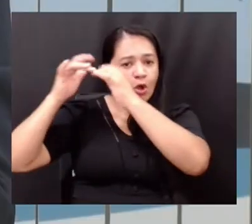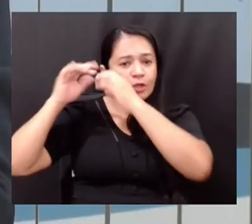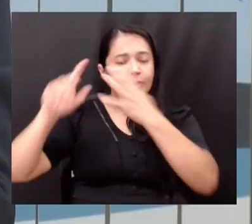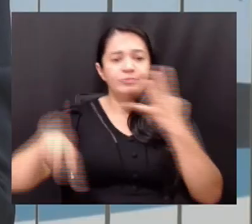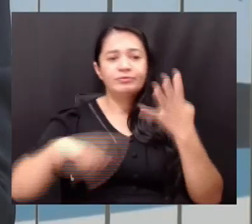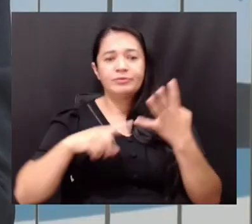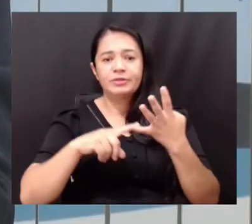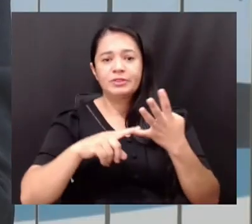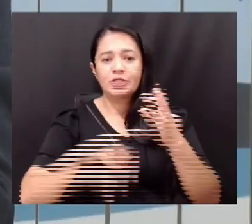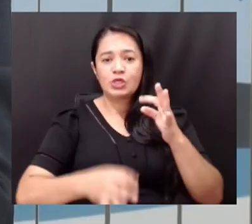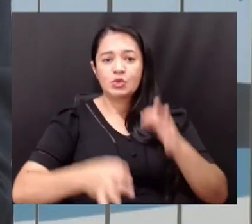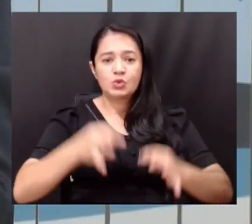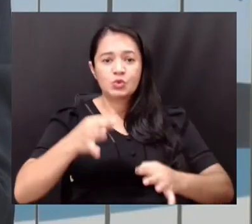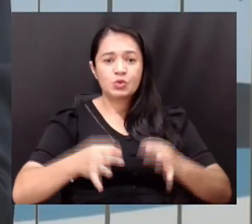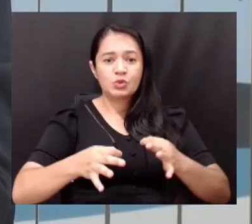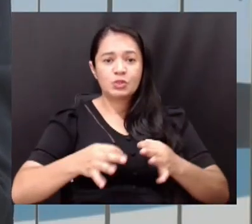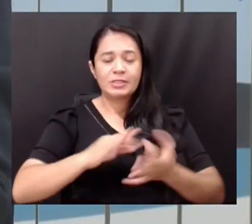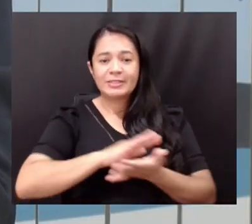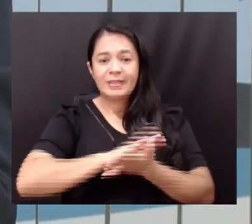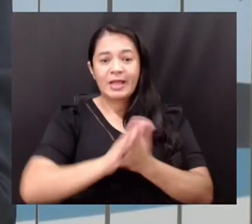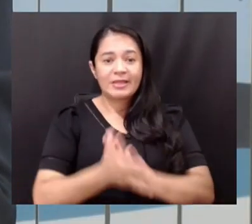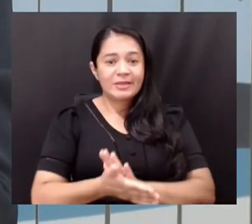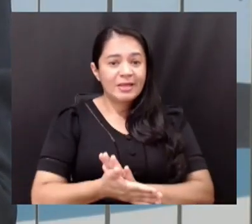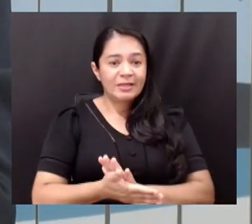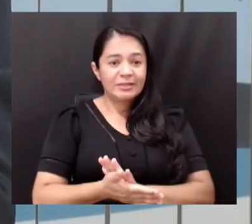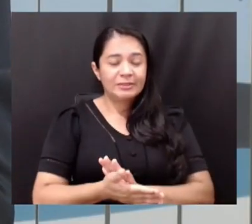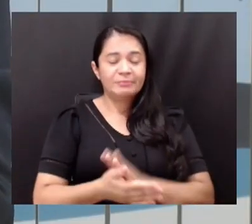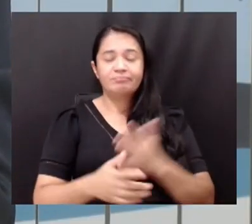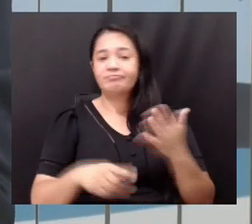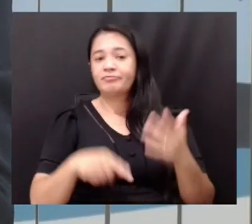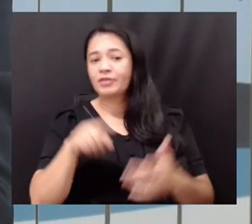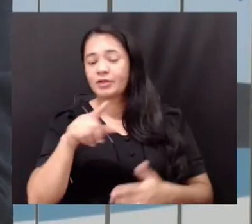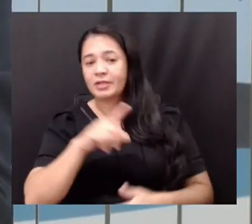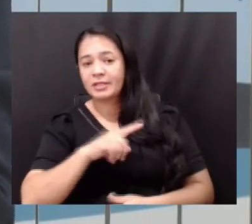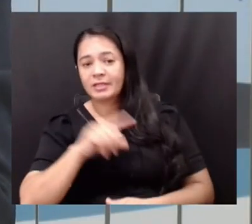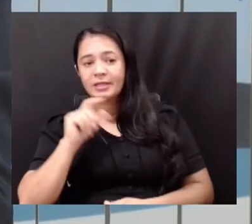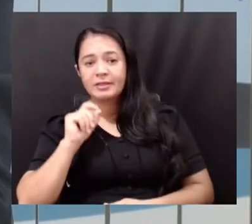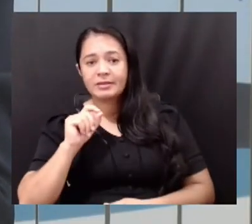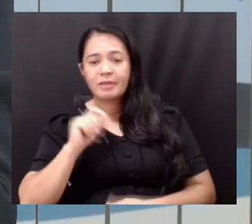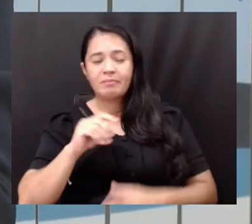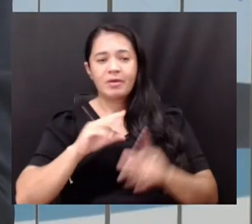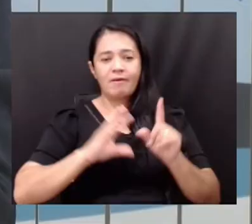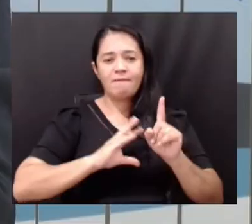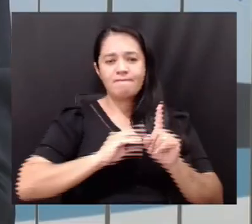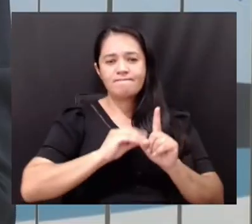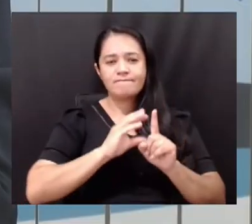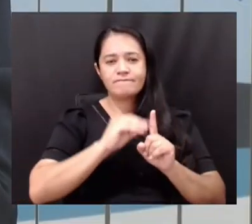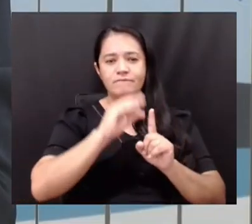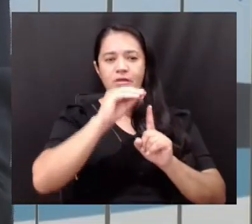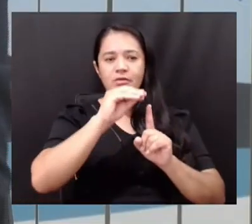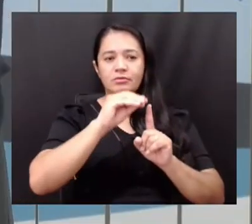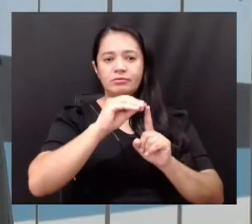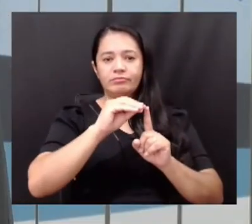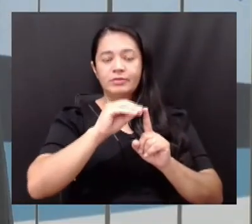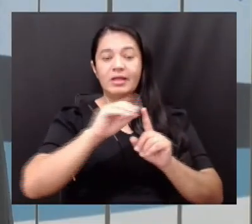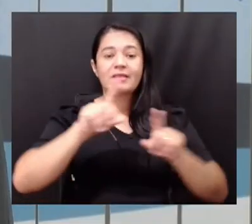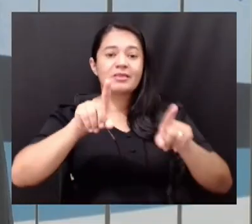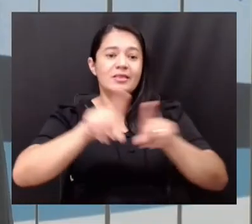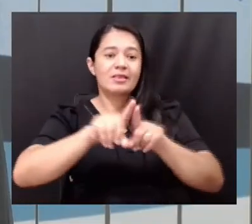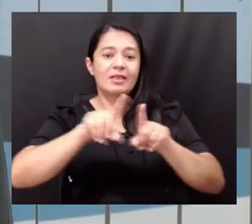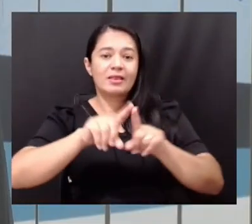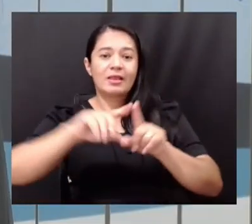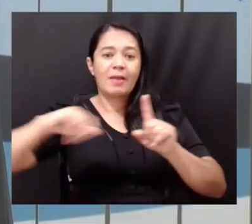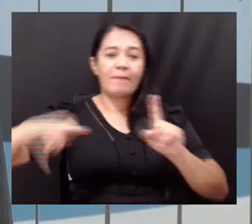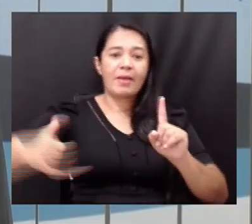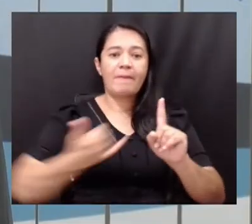injustiça no trabalho, você tem a questão dos assédios, o cyberbullying, né? Você tem a questão